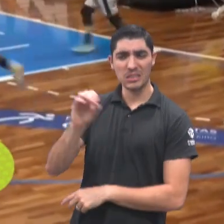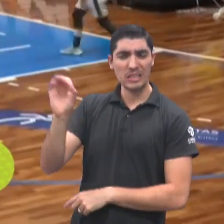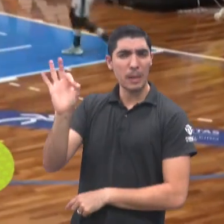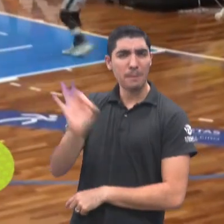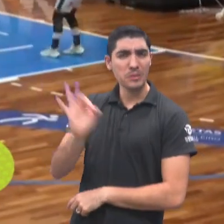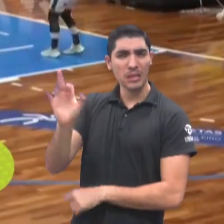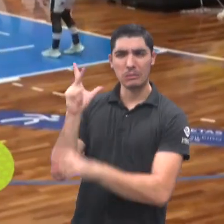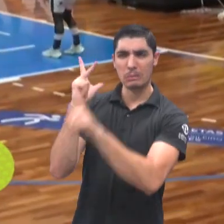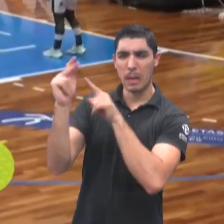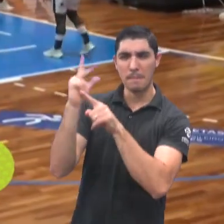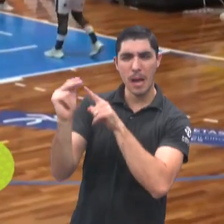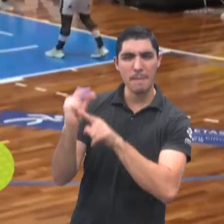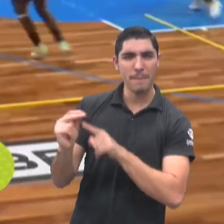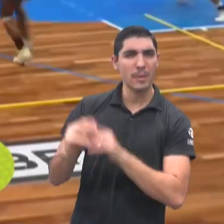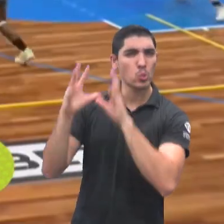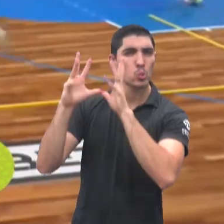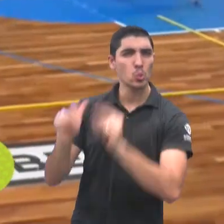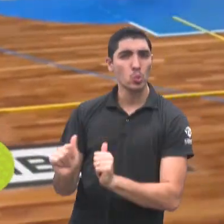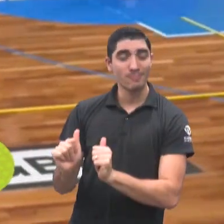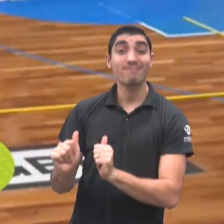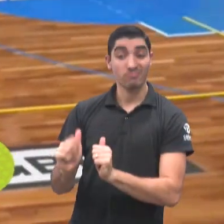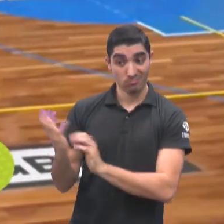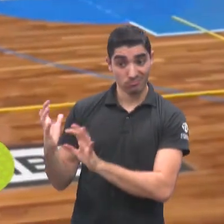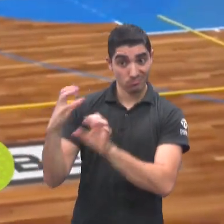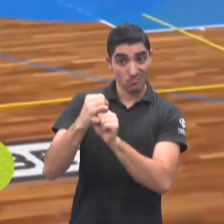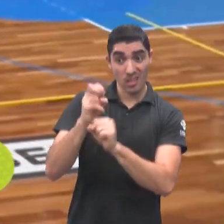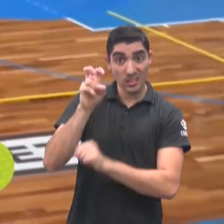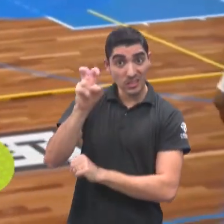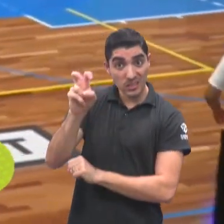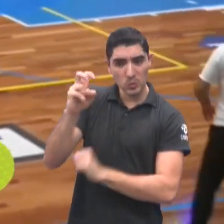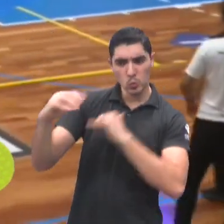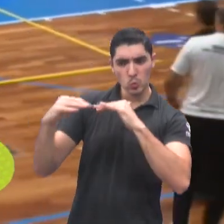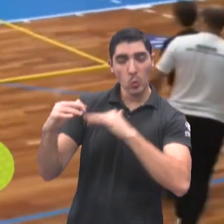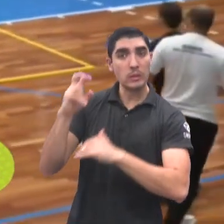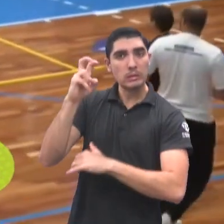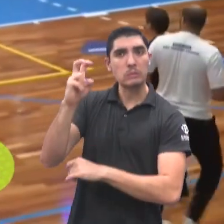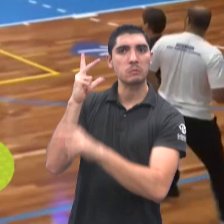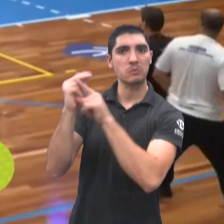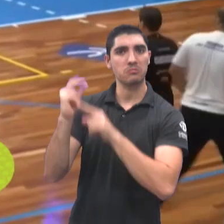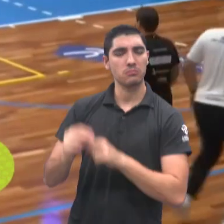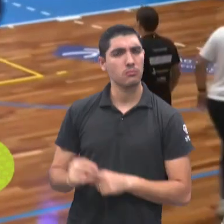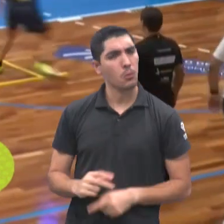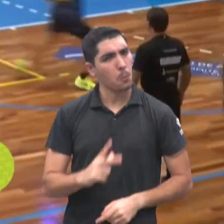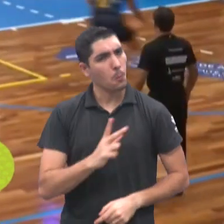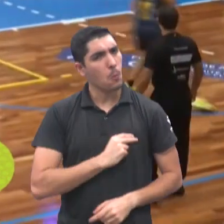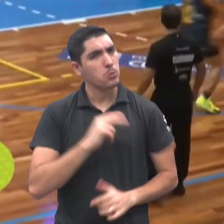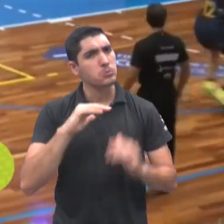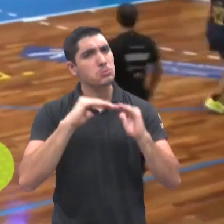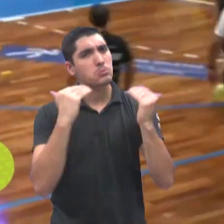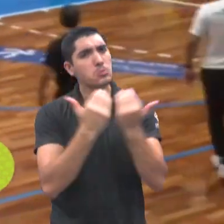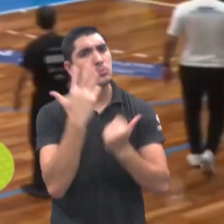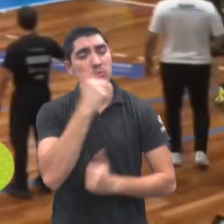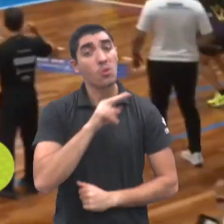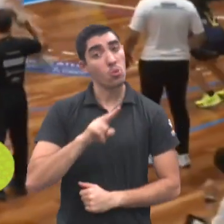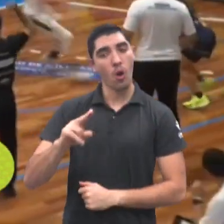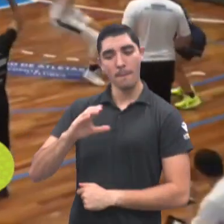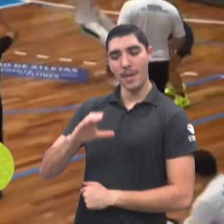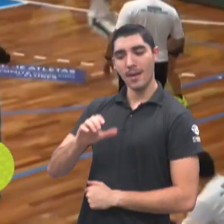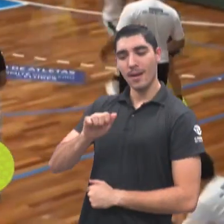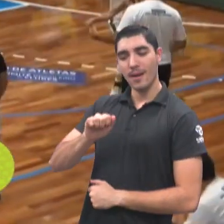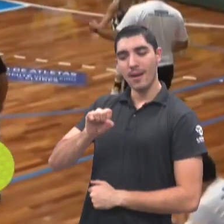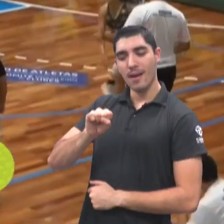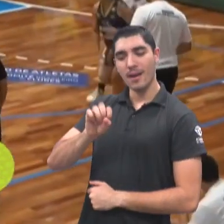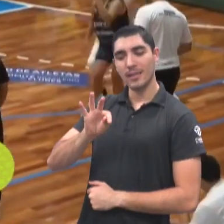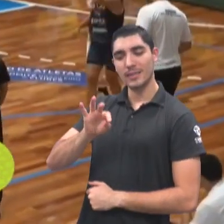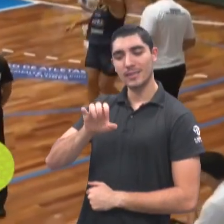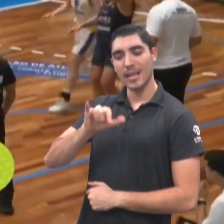na competição, Brunão. Agora são 5 jogos e 5 vitórias. Bonito o ginásio lá. Bonito, é o Castelinho. Não tinha visto. Bacana.